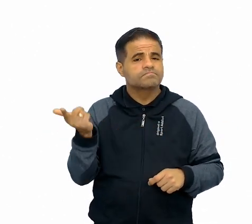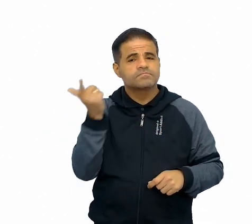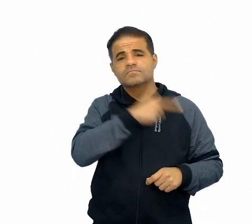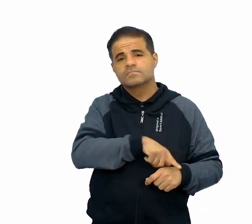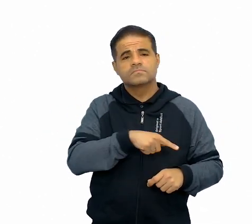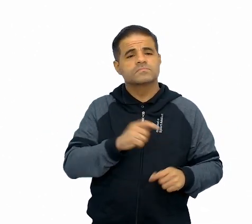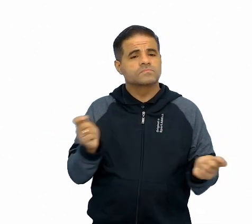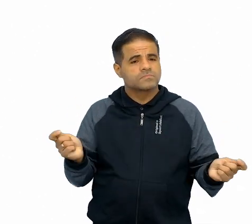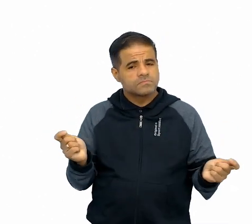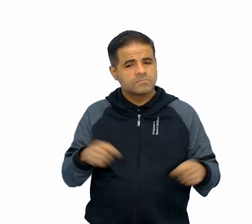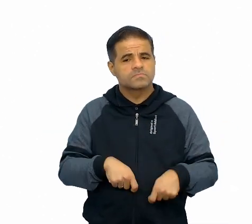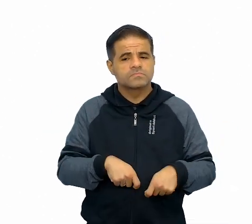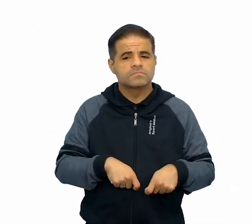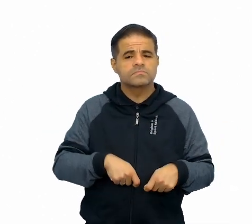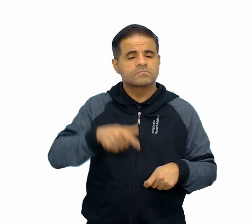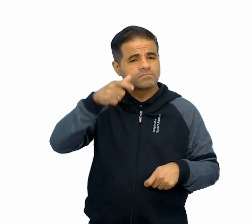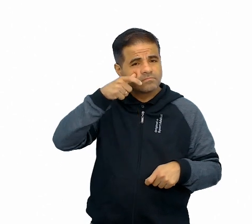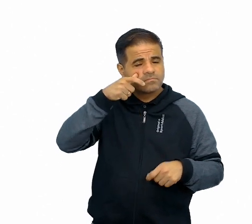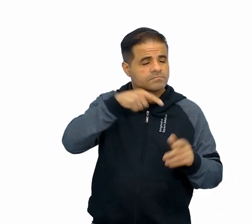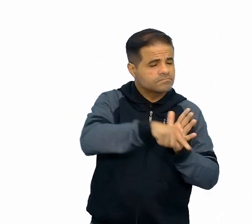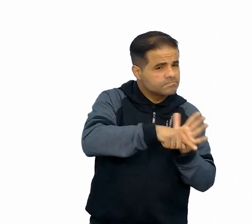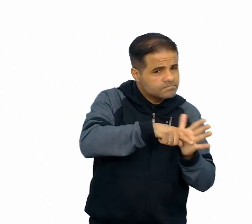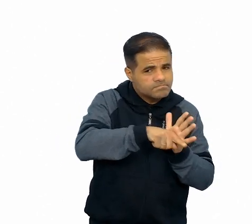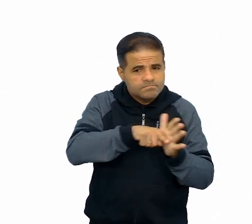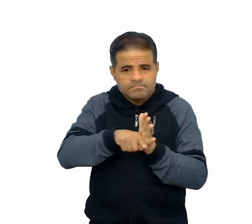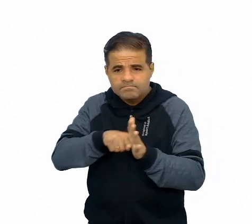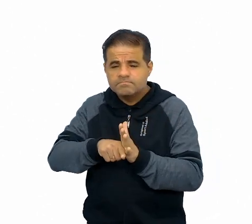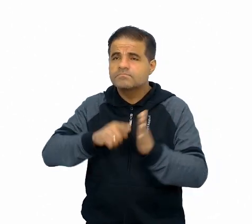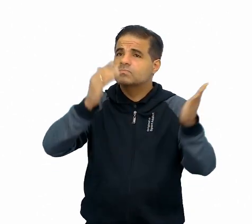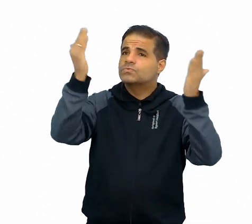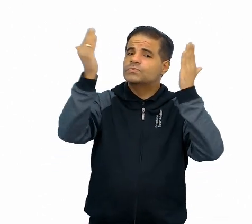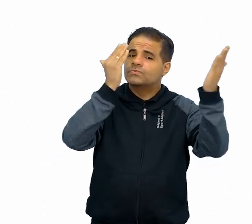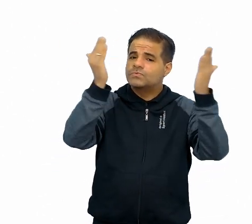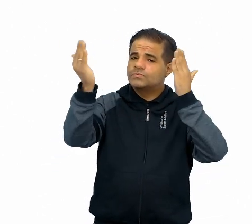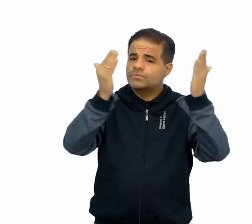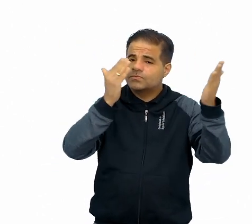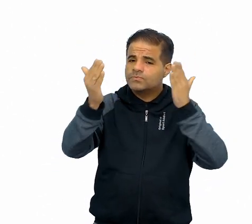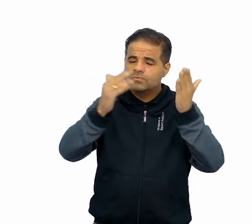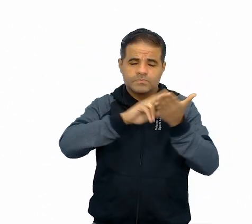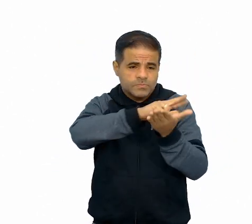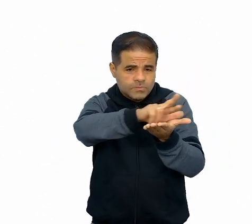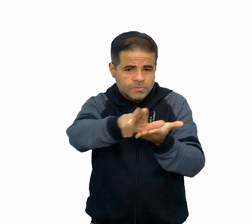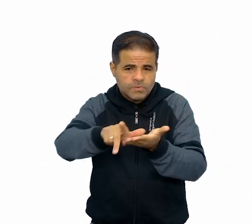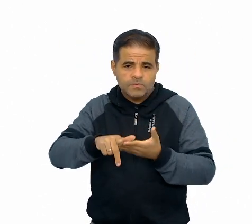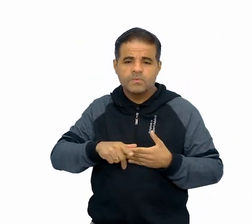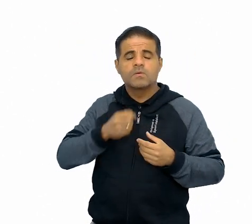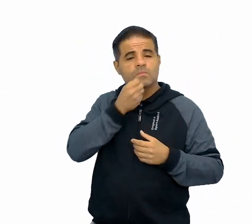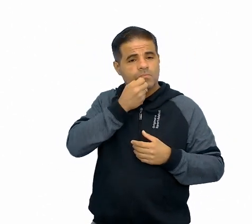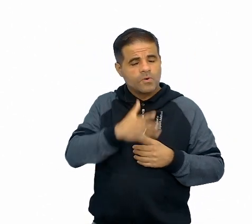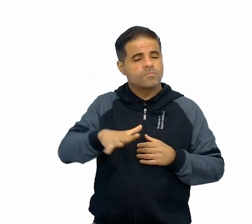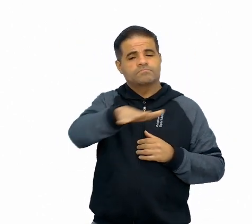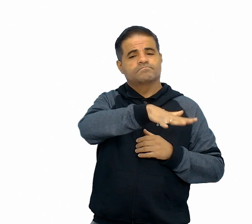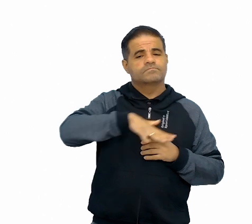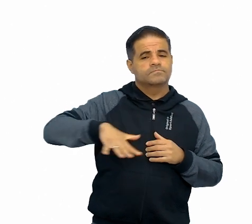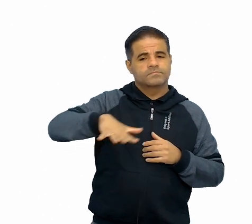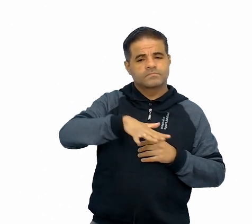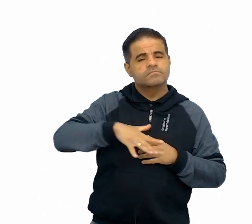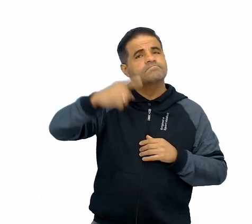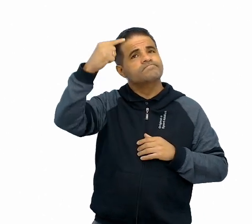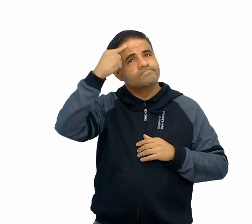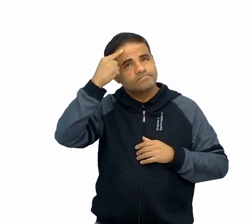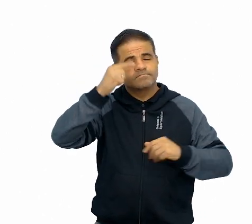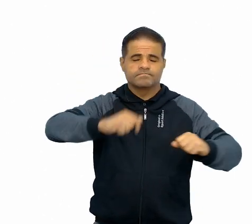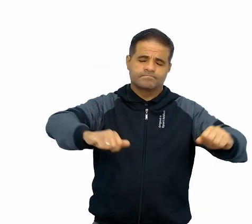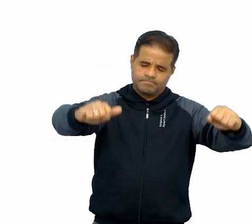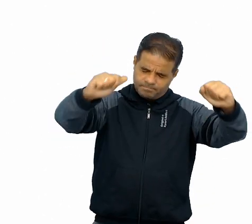uma discussão, uma análise, uma comparação coletiva que se caracteriza como um bom espaço de reflexão